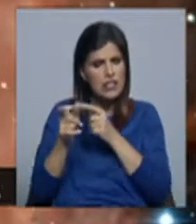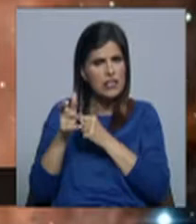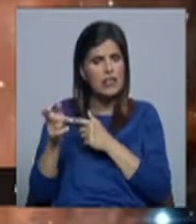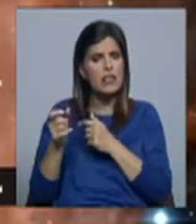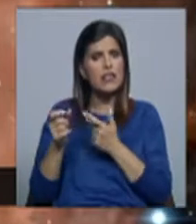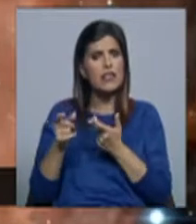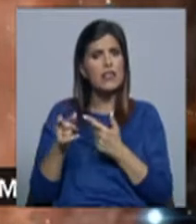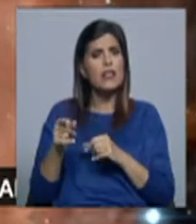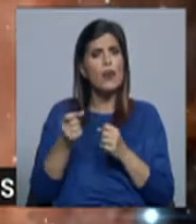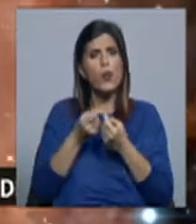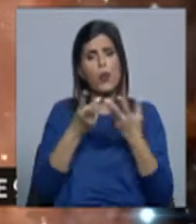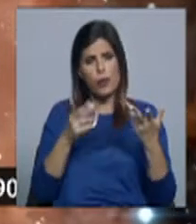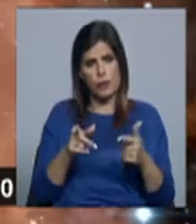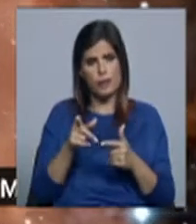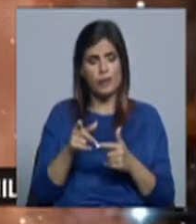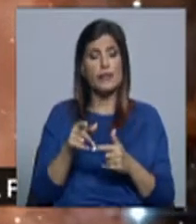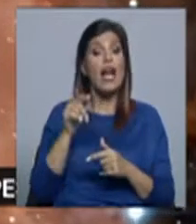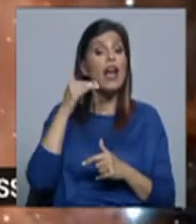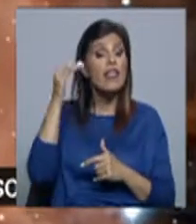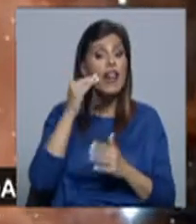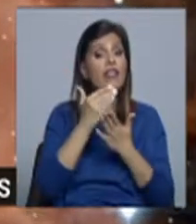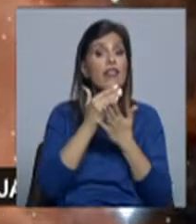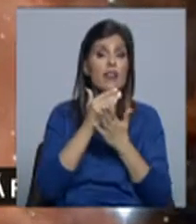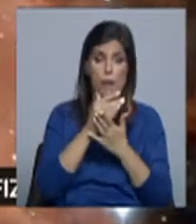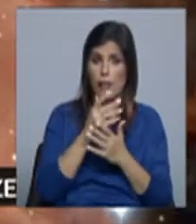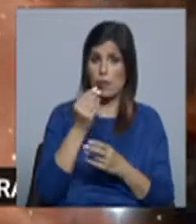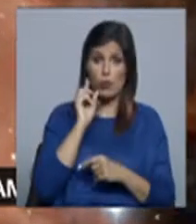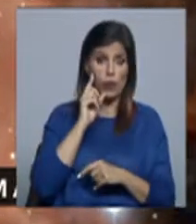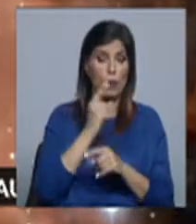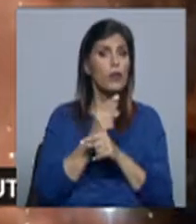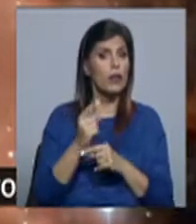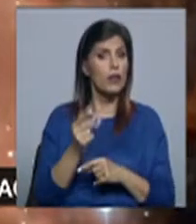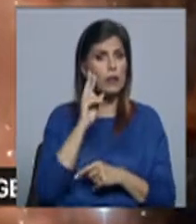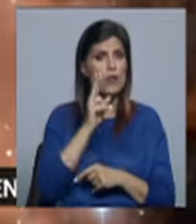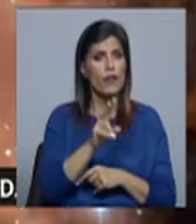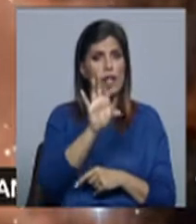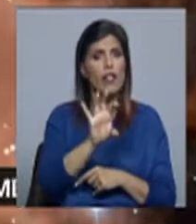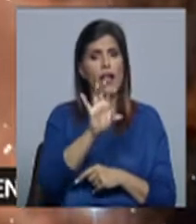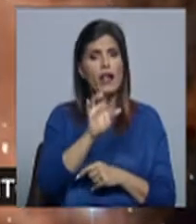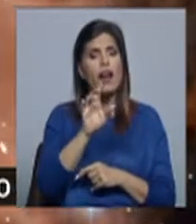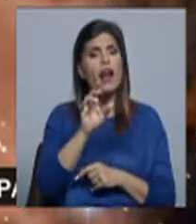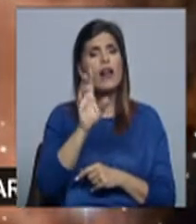temos. Aqui, a idade intermédia é muito importante, Cristiana. Porquê? Nós estamos a ver imagens de enxames